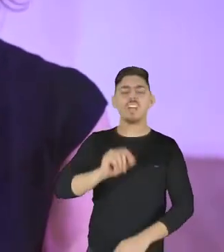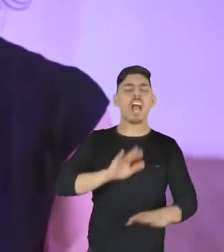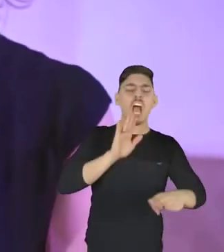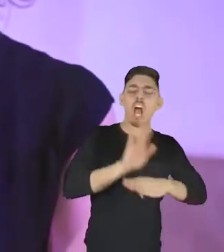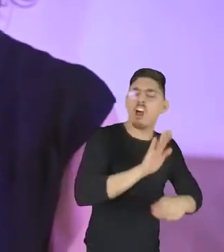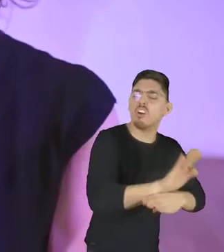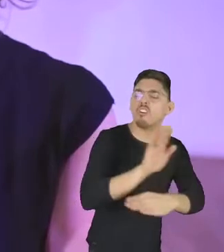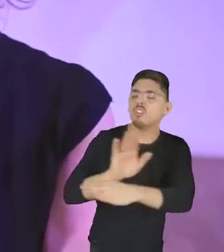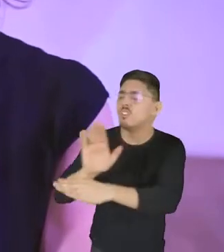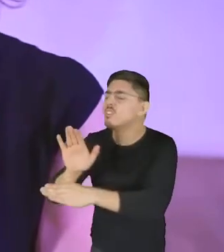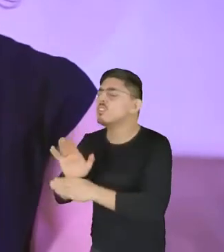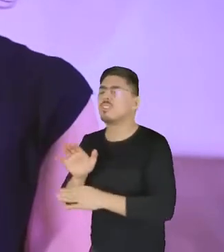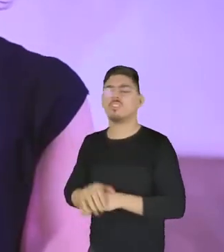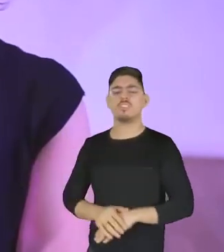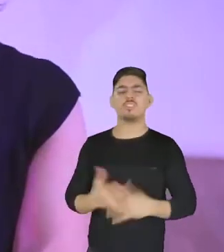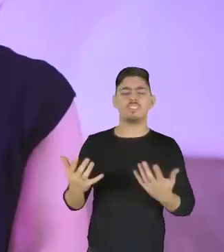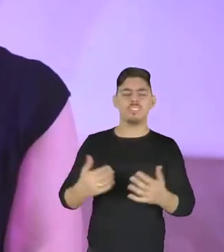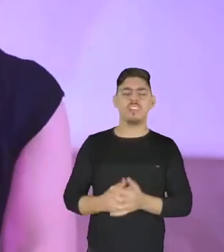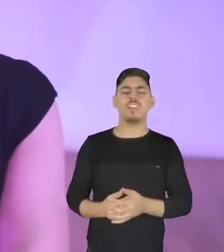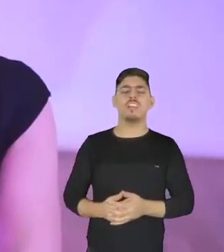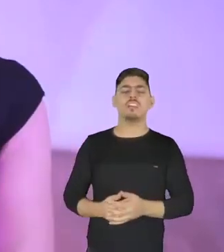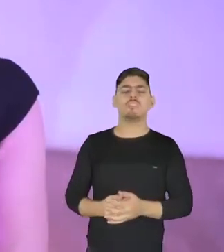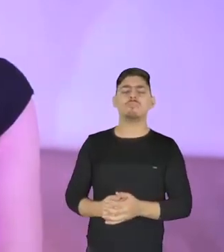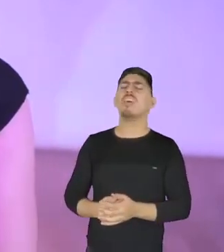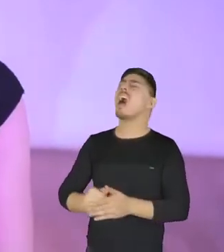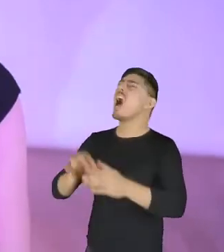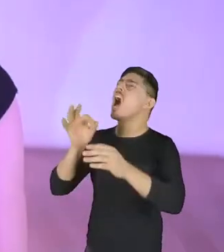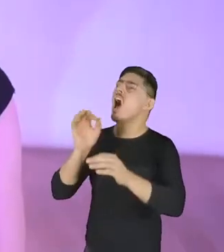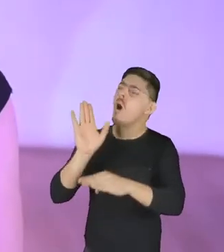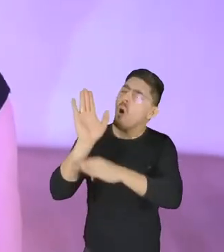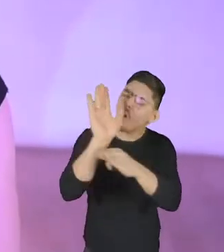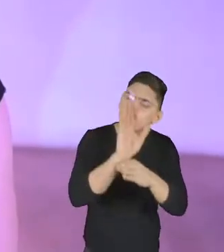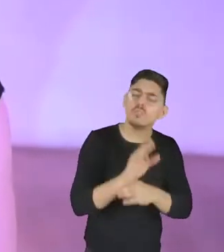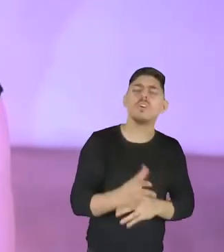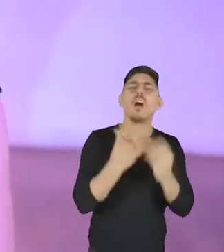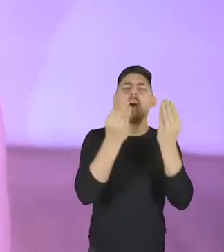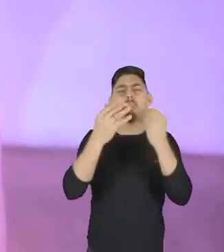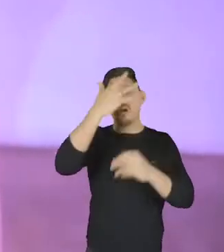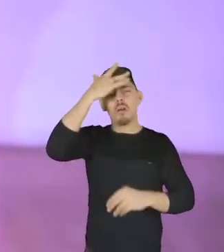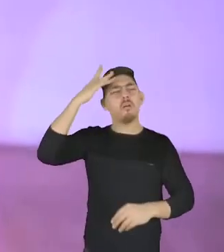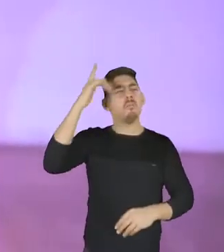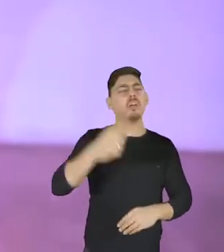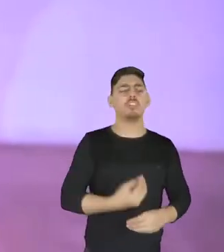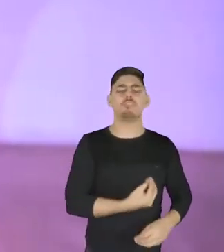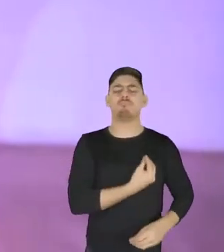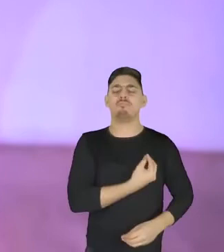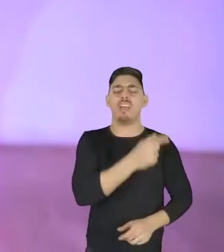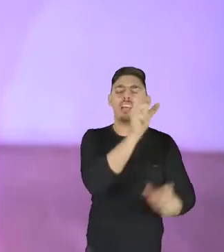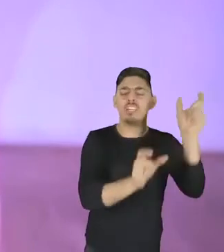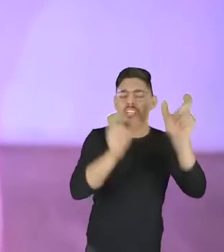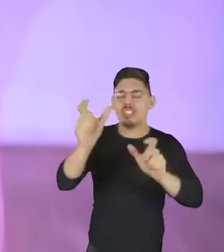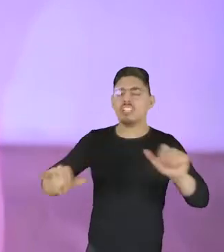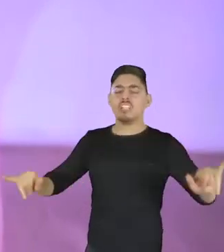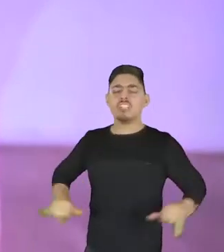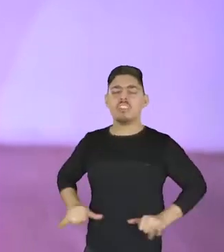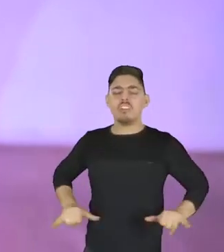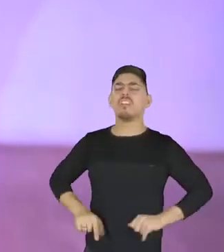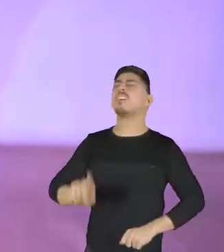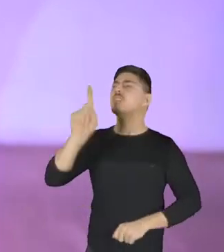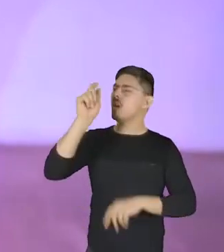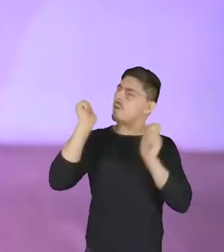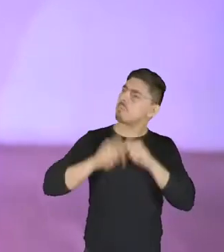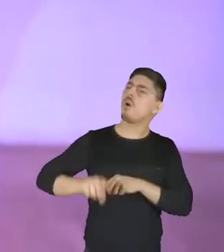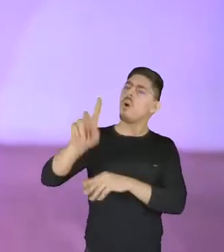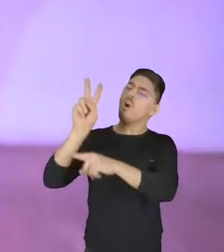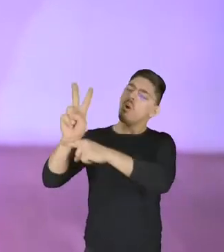aos outros, Senhor. Sê com tantos aqueles que estão sofrendo, Senhor, nessa época tão delicada. Que o Senhor possa cuidar de